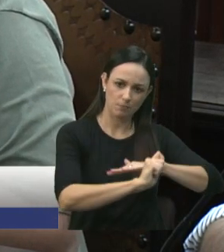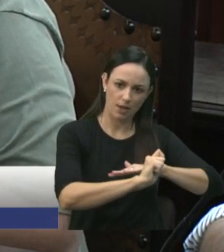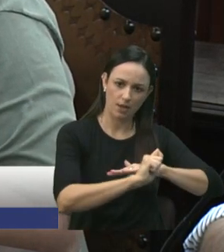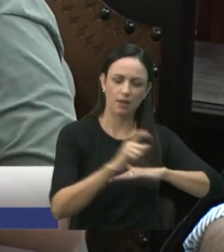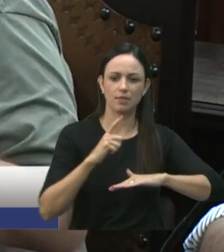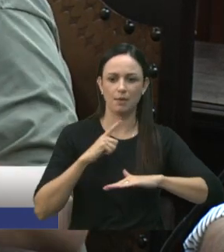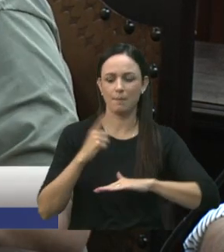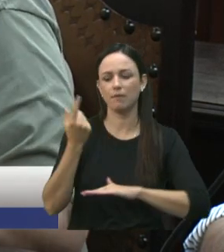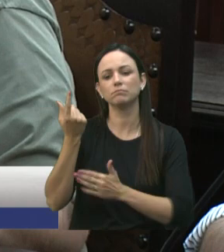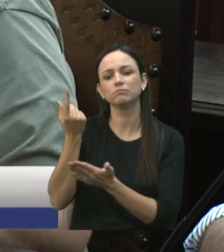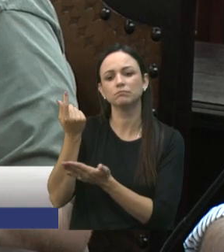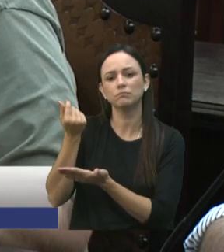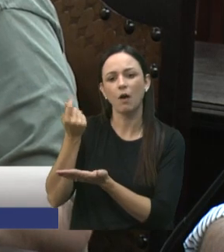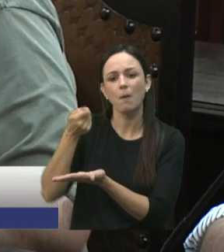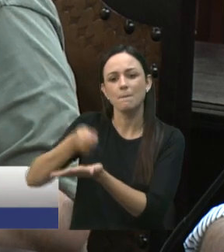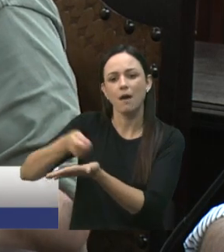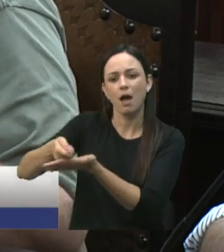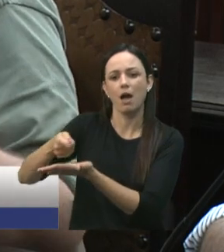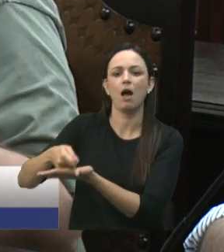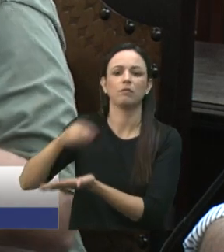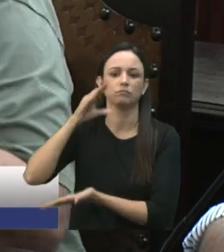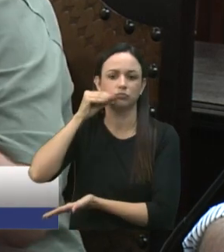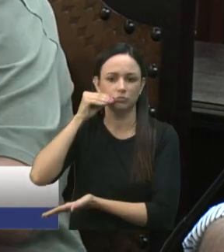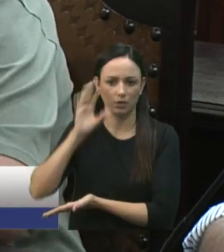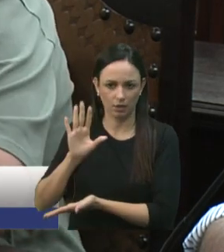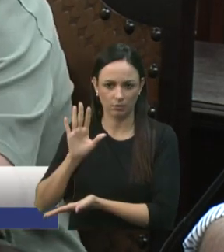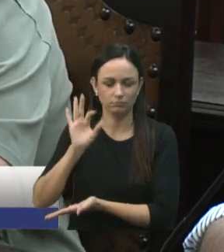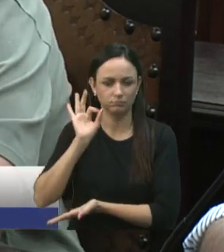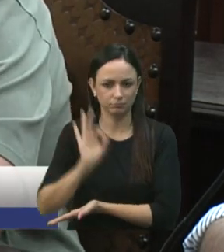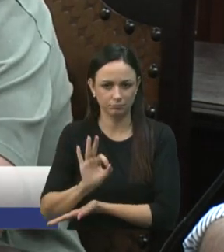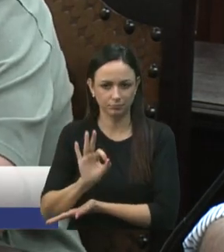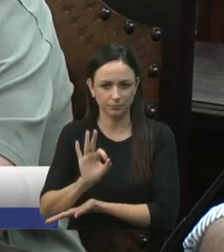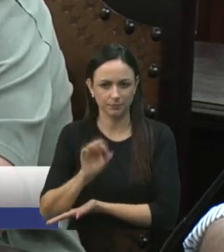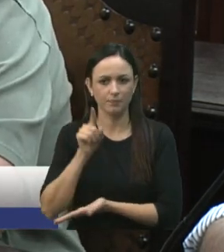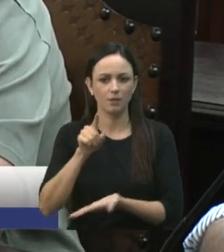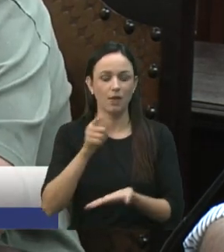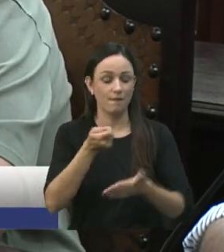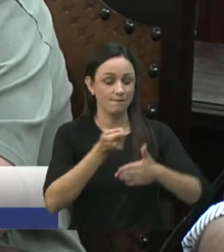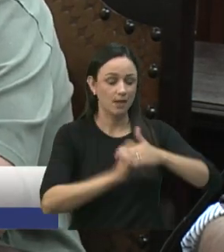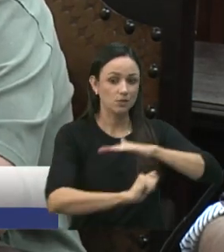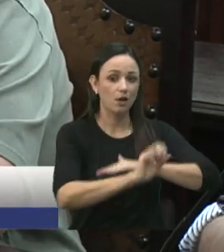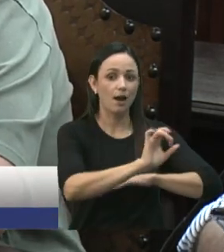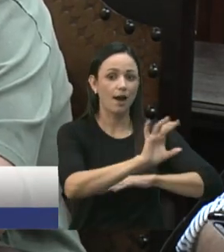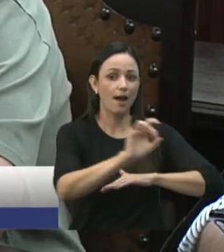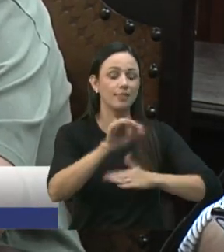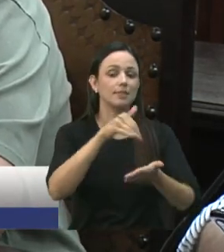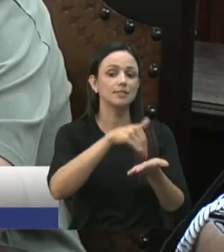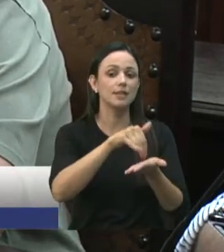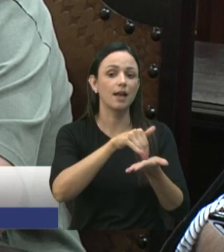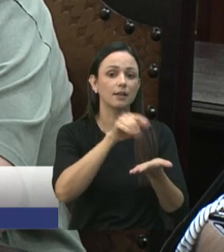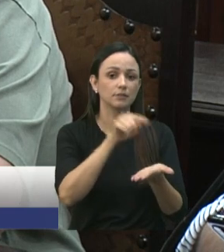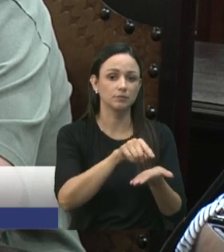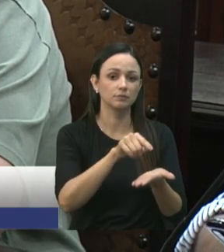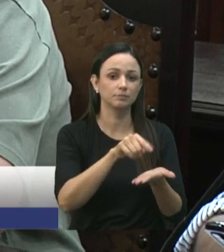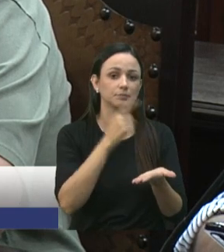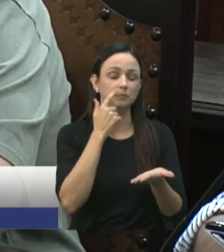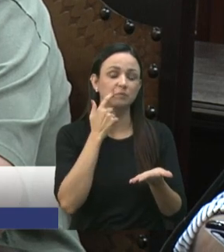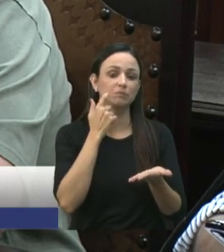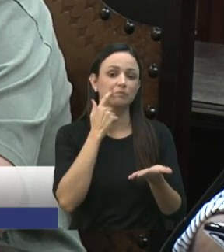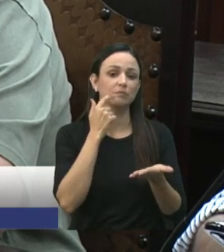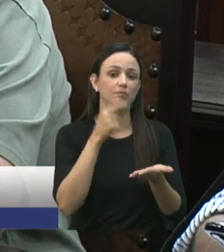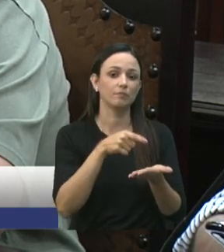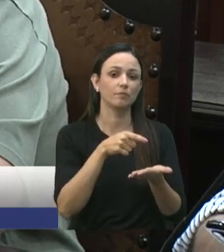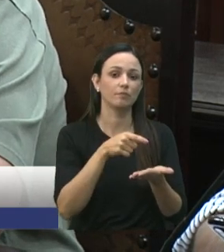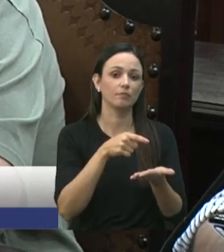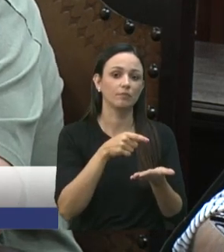com pessoal, correto? Perfeito. O valor de investimento de cada secretaria, ele corresponde ao valor de investimento